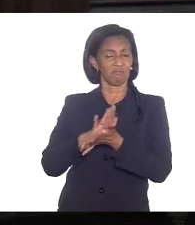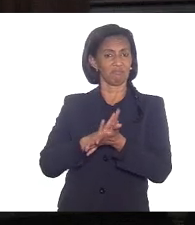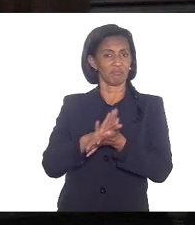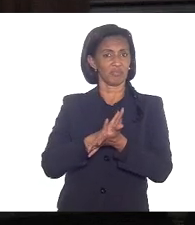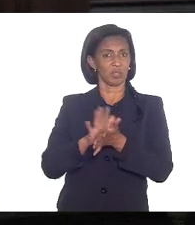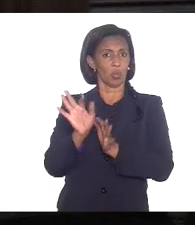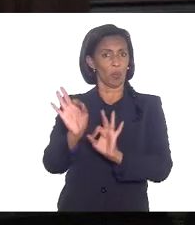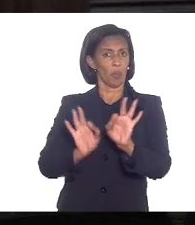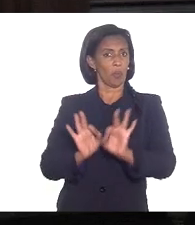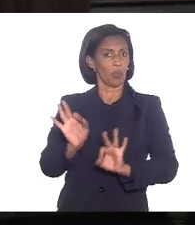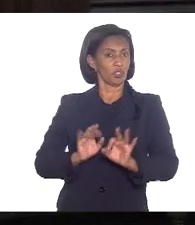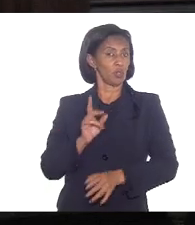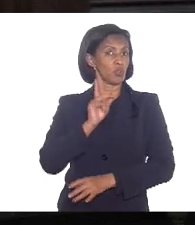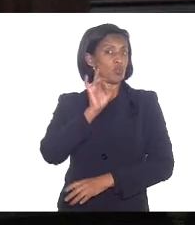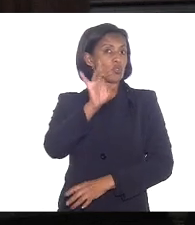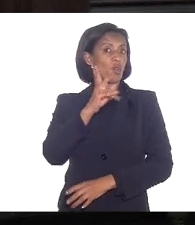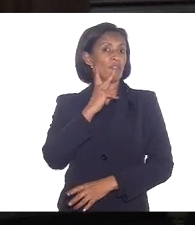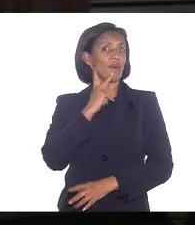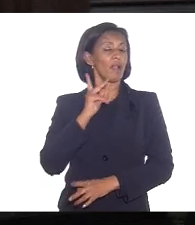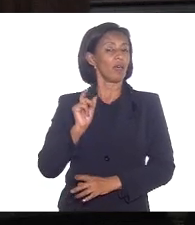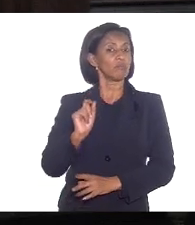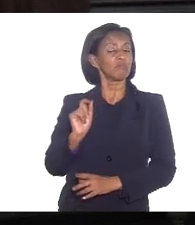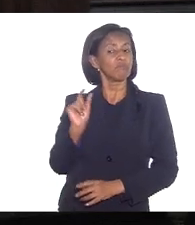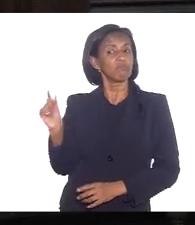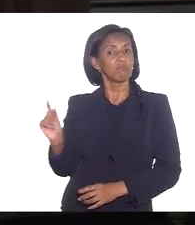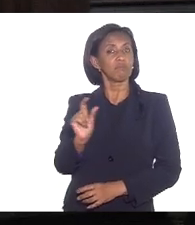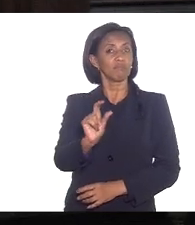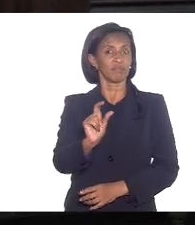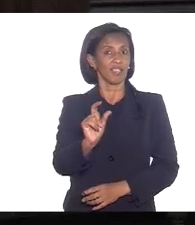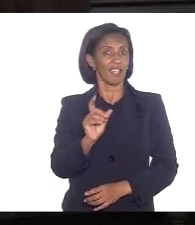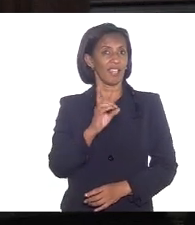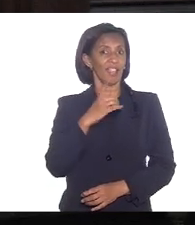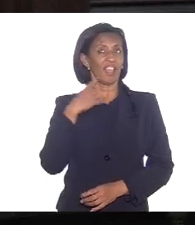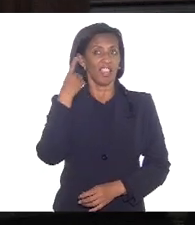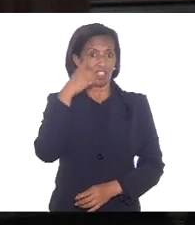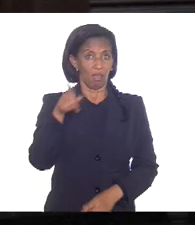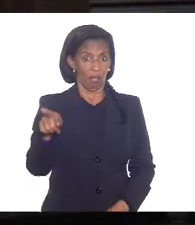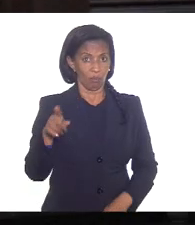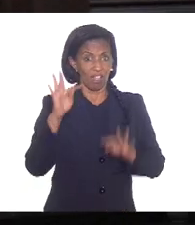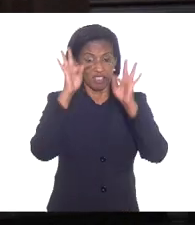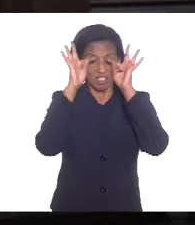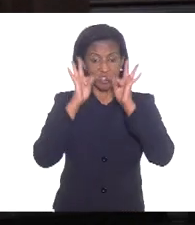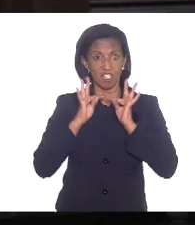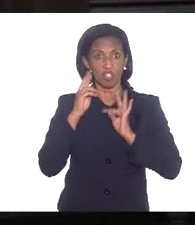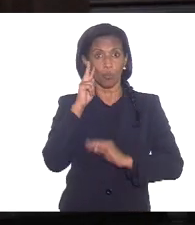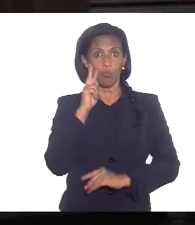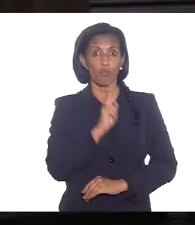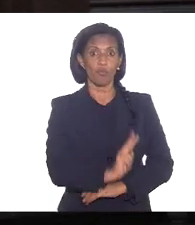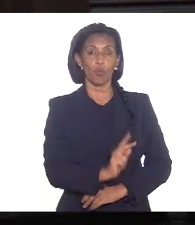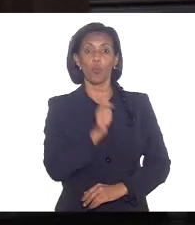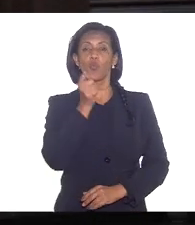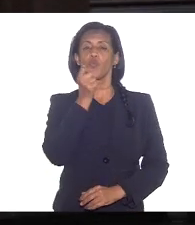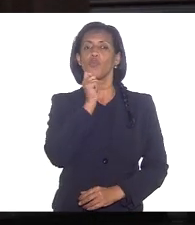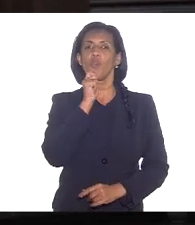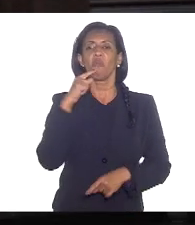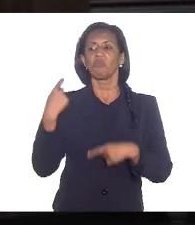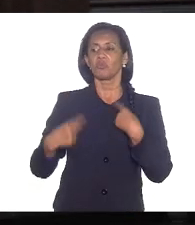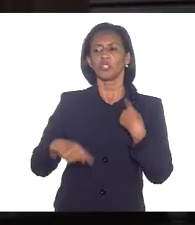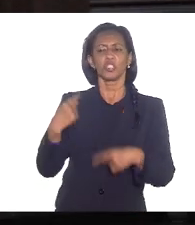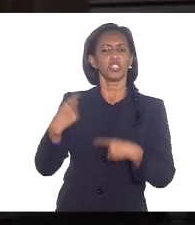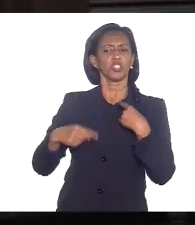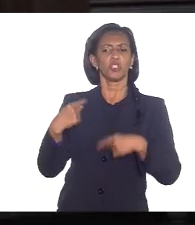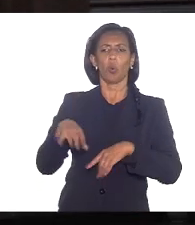é apenas disseram o seguinte deputada Martha Rocha testemunha não temos que